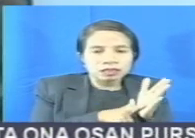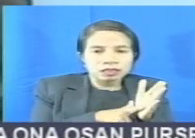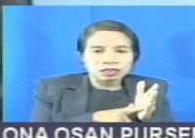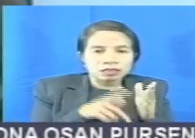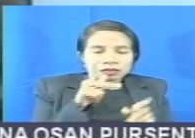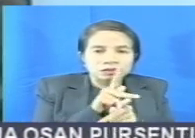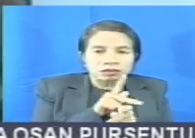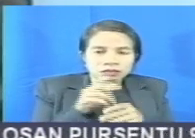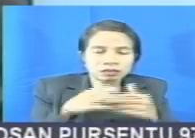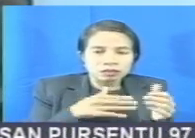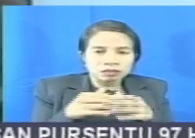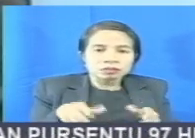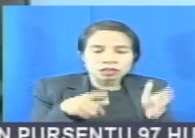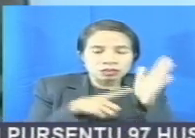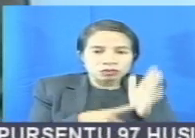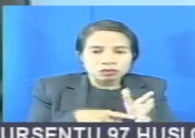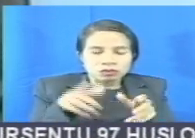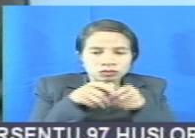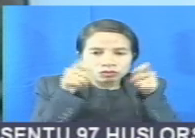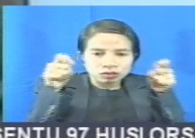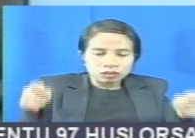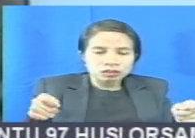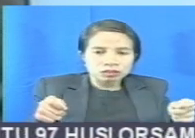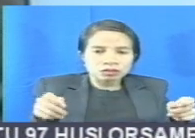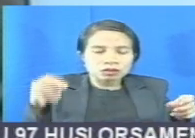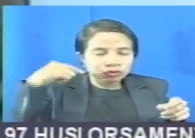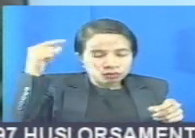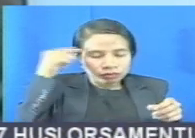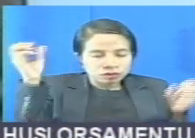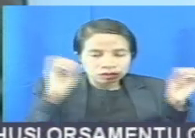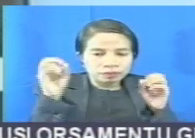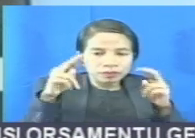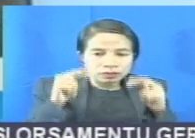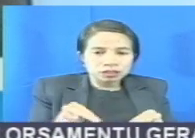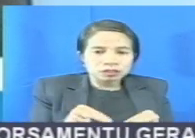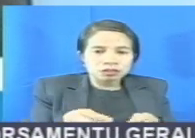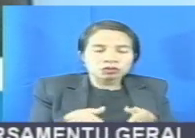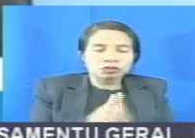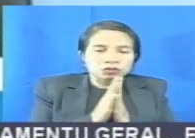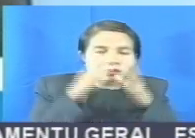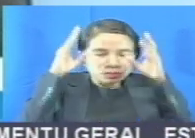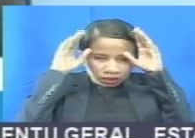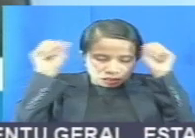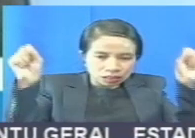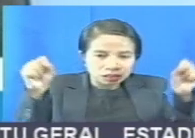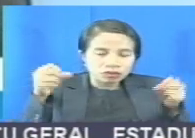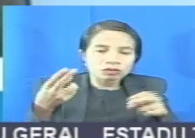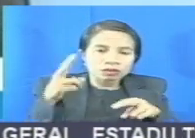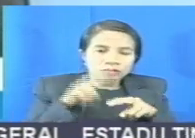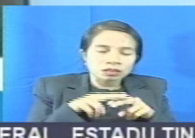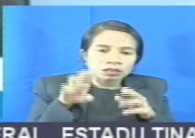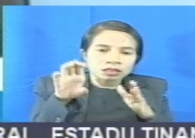que a publica no Jornal da República, o governo precisa ona a tu, o russo presidente da República, onde estende